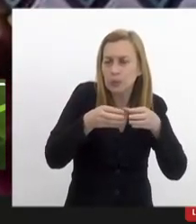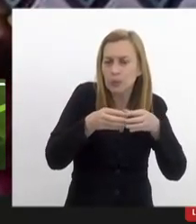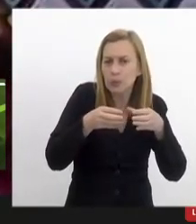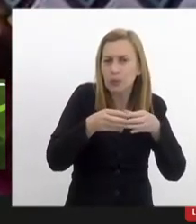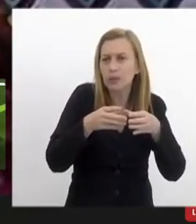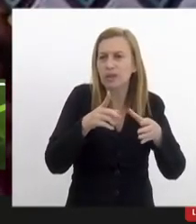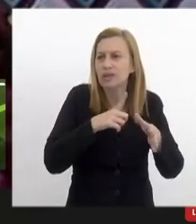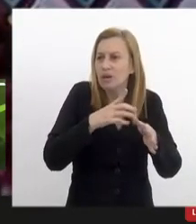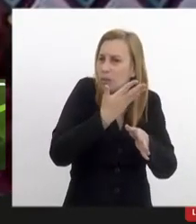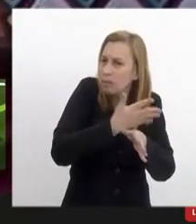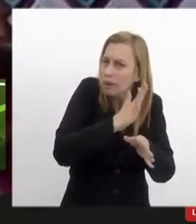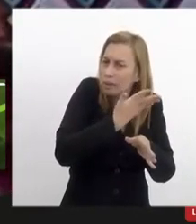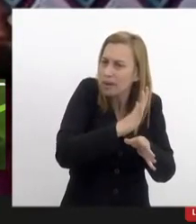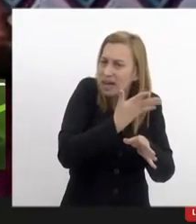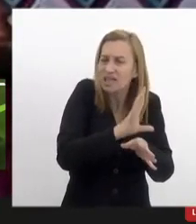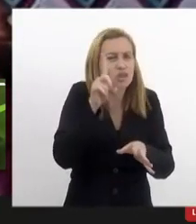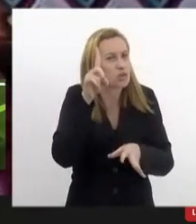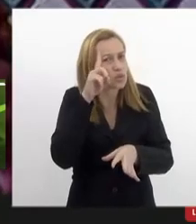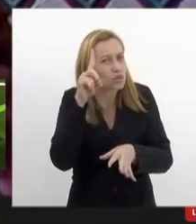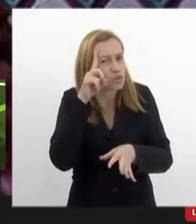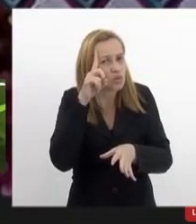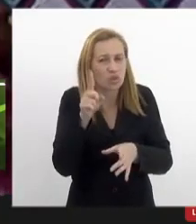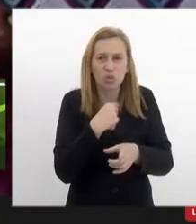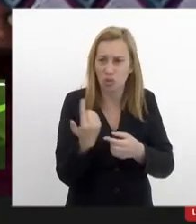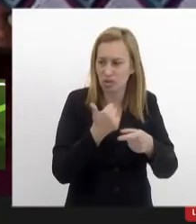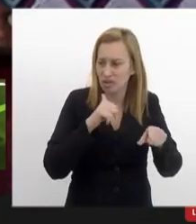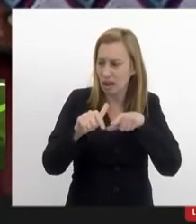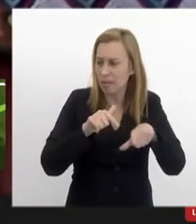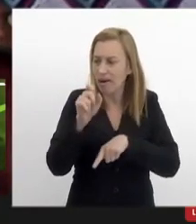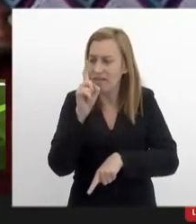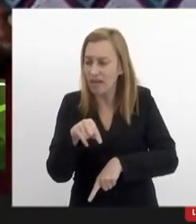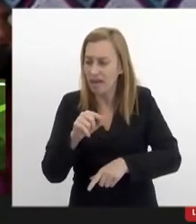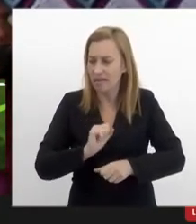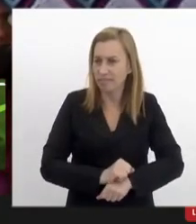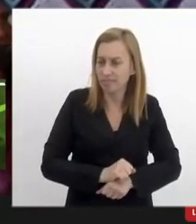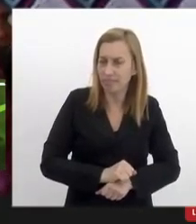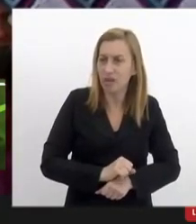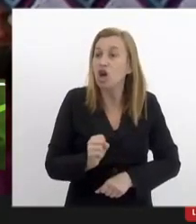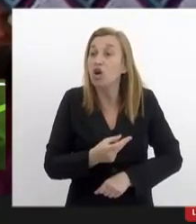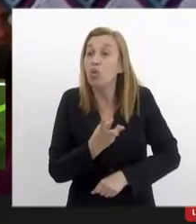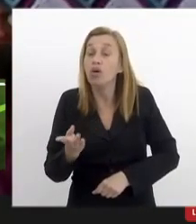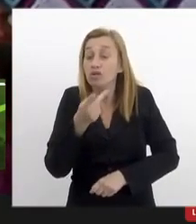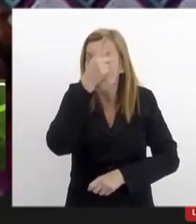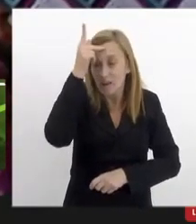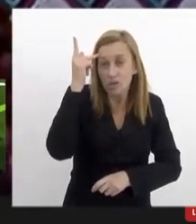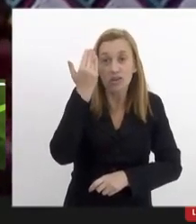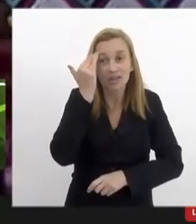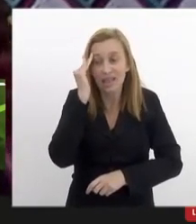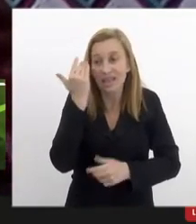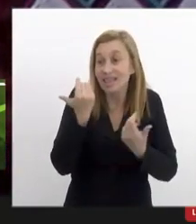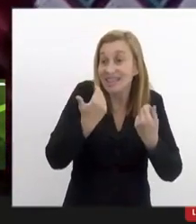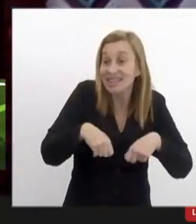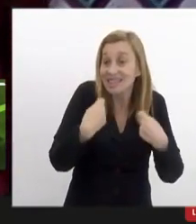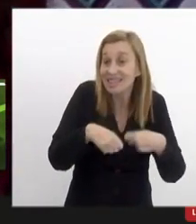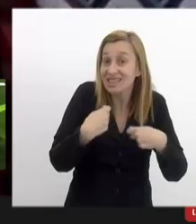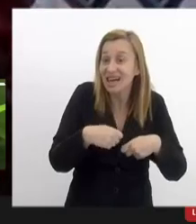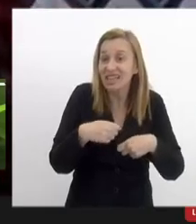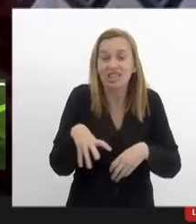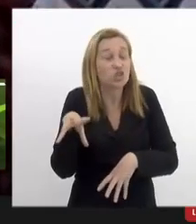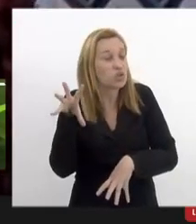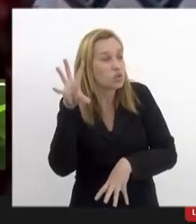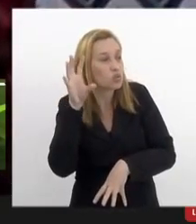uma prática cotidiana dos nossos mandatos, né? Enquanto pessoas que entendem a necessidade dessa